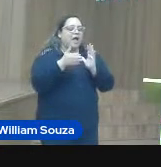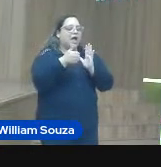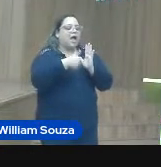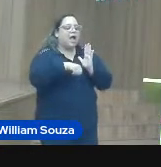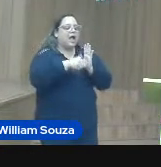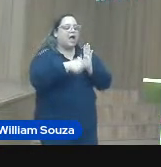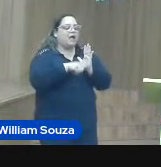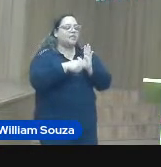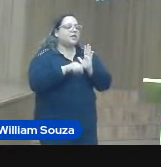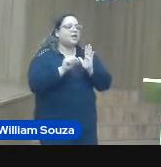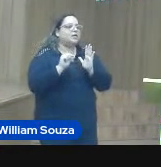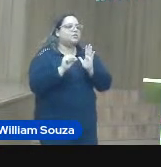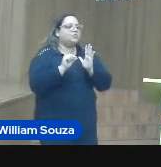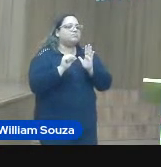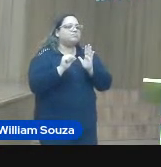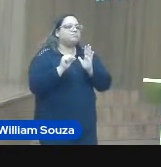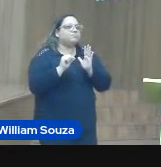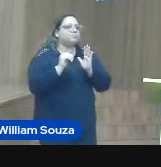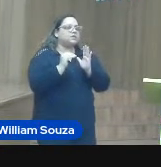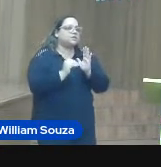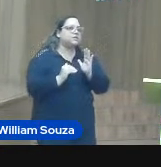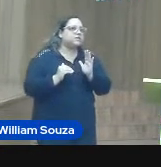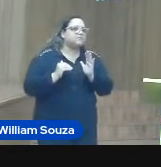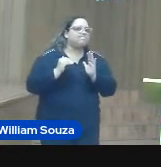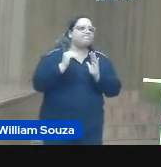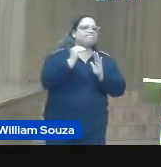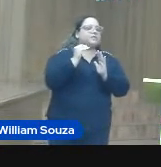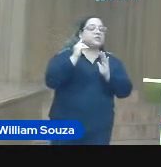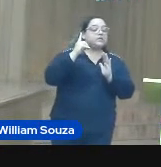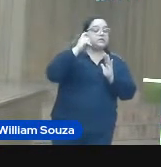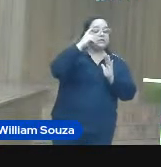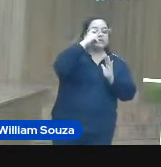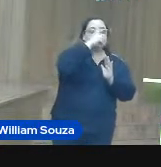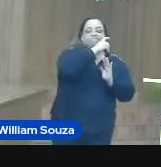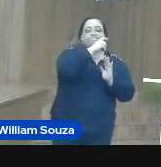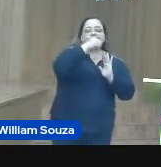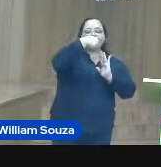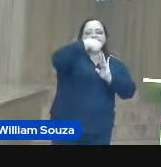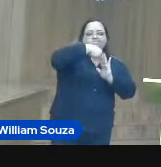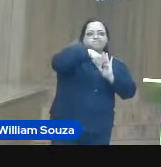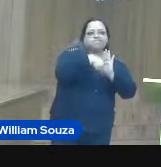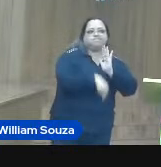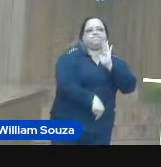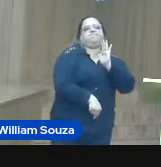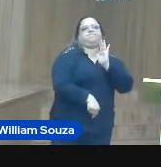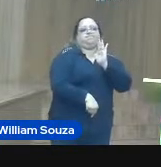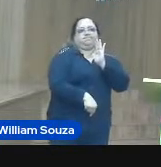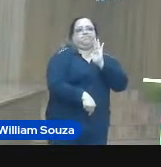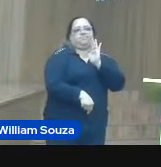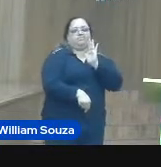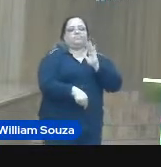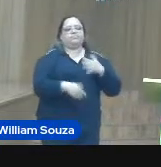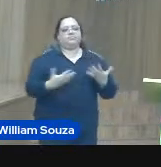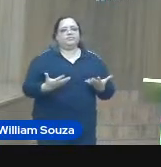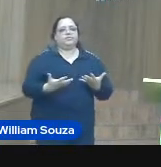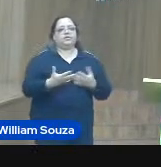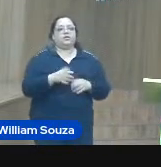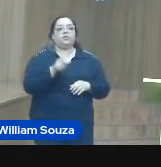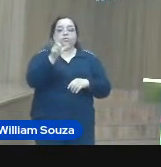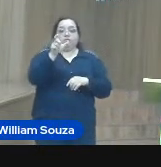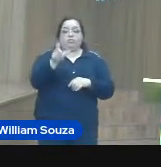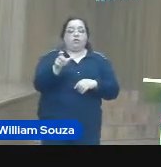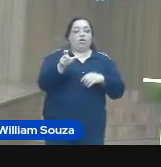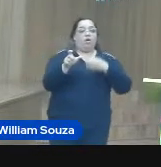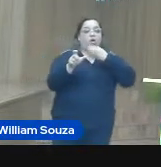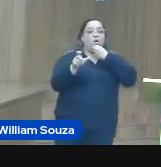ganha um nível de rigor mais intenso, sabe? E esse matemático Felix Klein,